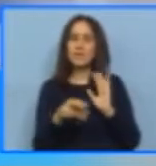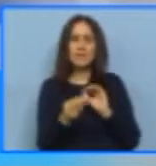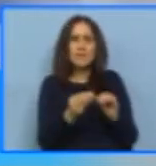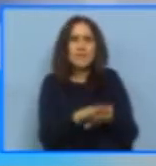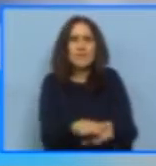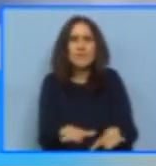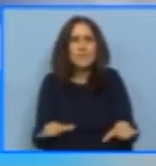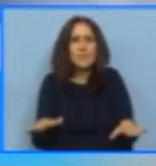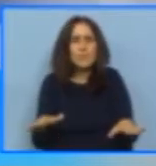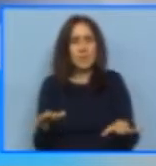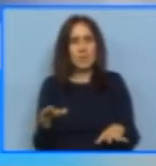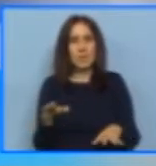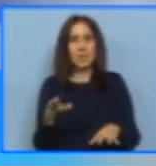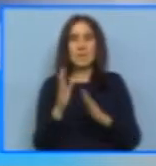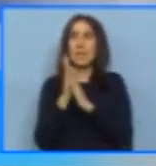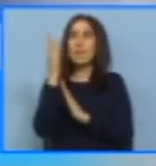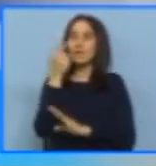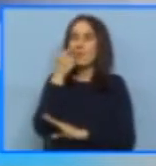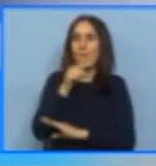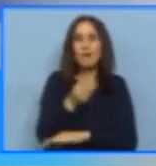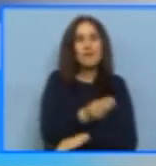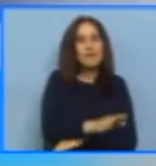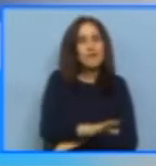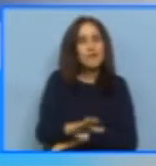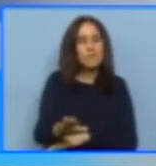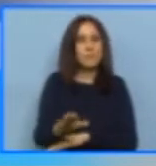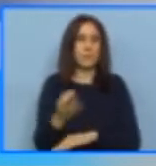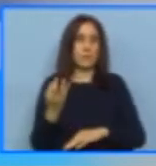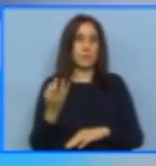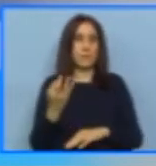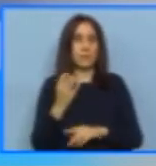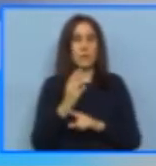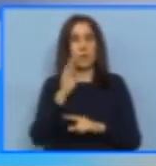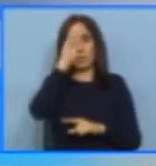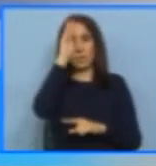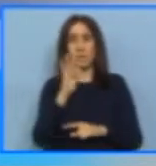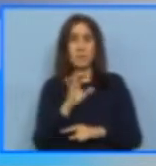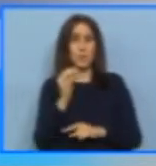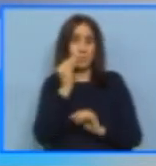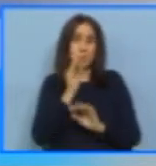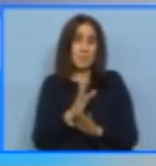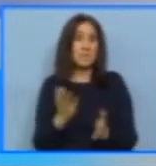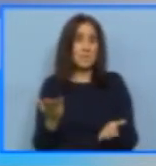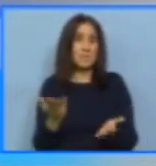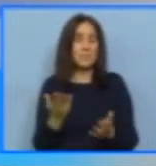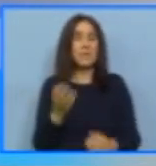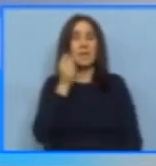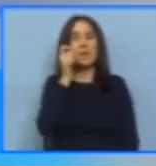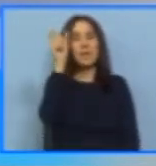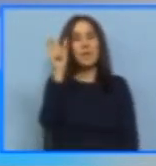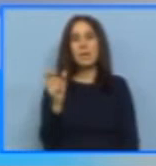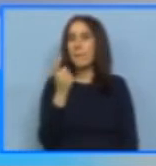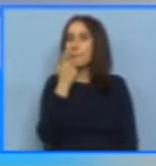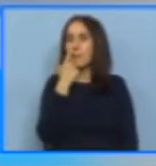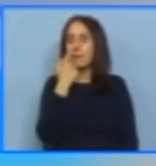estes, a preferência de Deus vai para os pequeninos. De certo modo, no pontificado do Papa Francisco também é assim. Ele tem uma